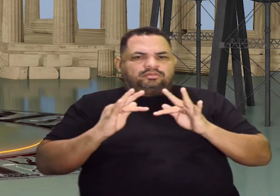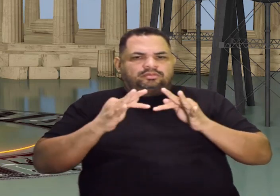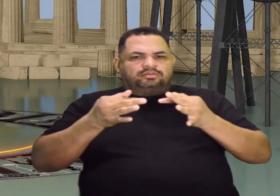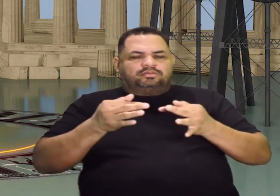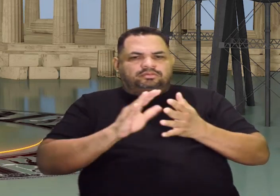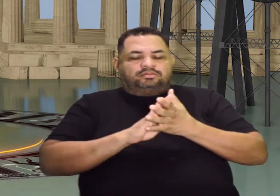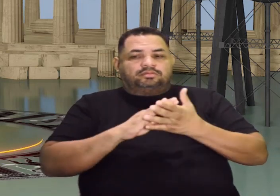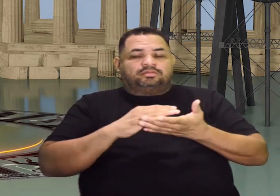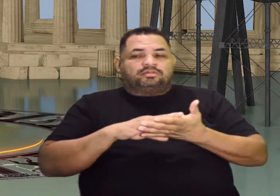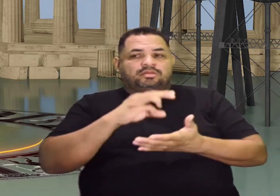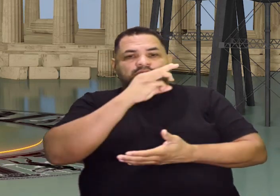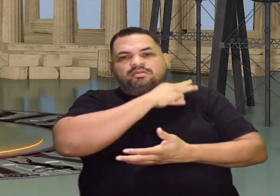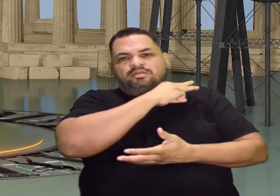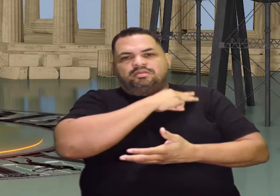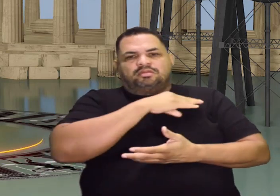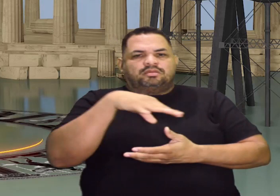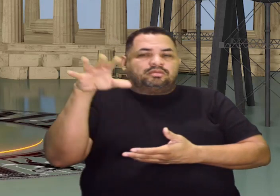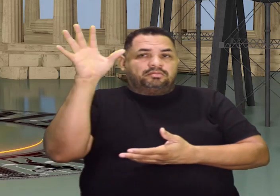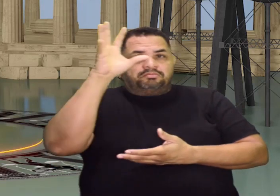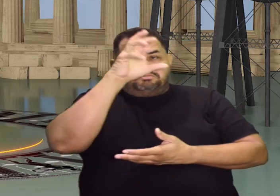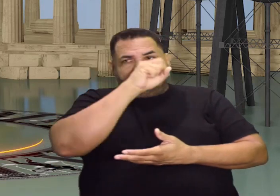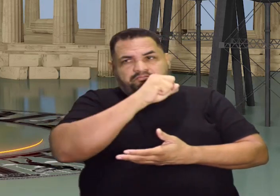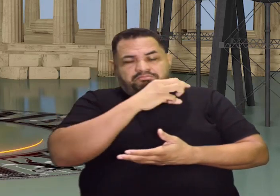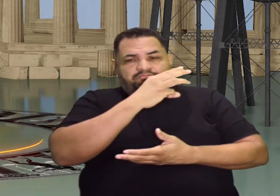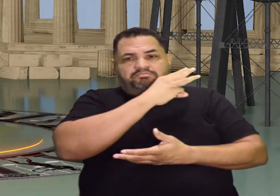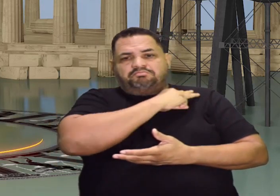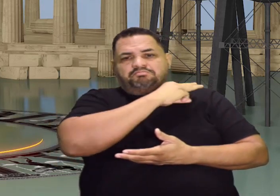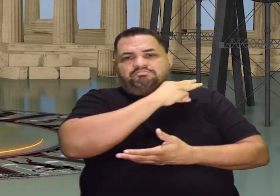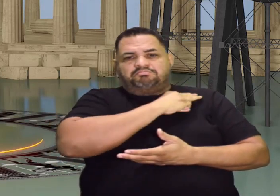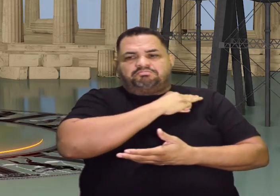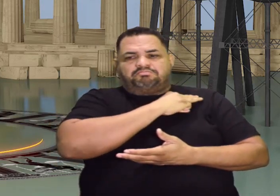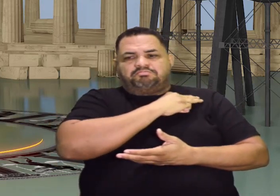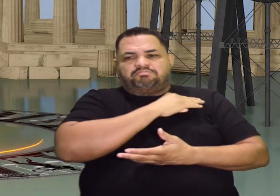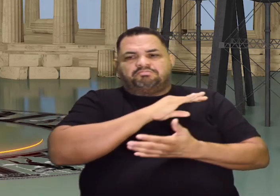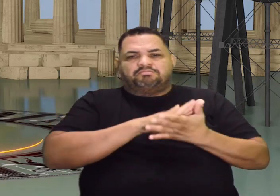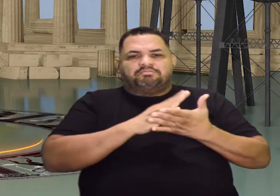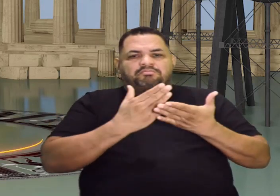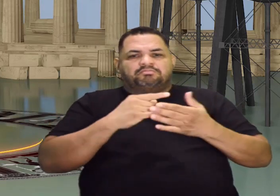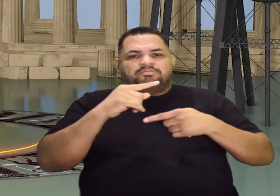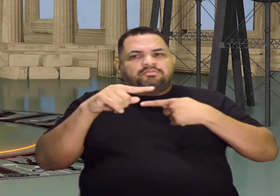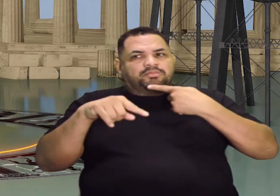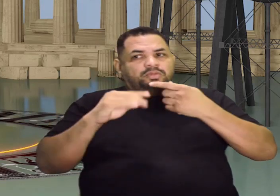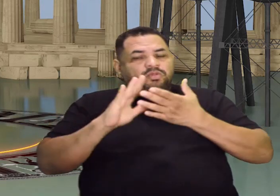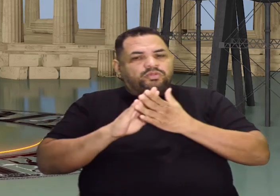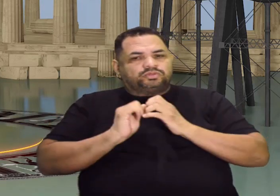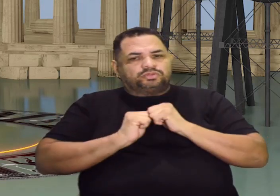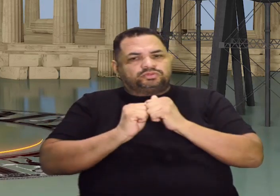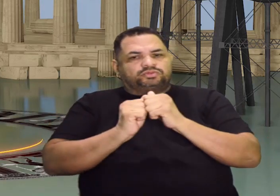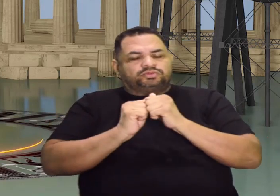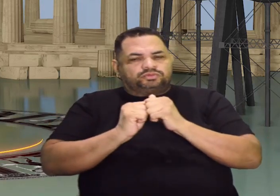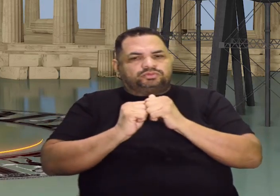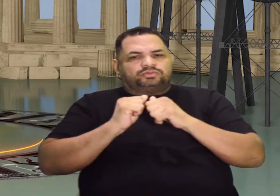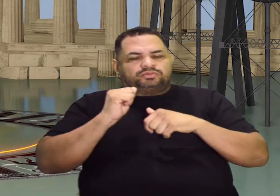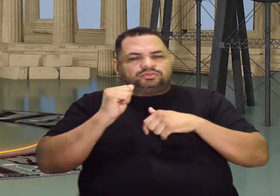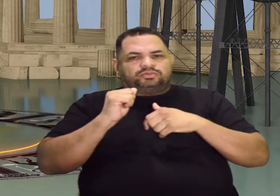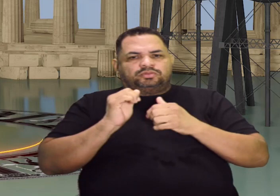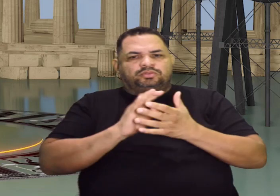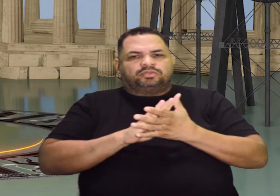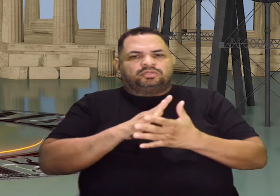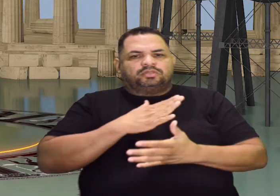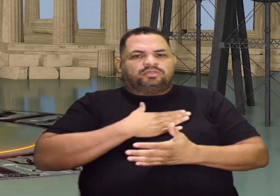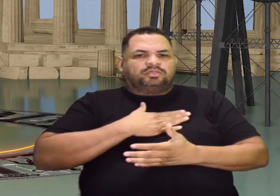vão ter, olha só, aprendi tantas coisas nesse terceiro ano. Vocês vão levar para vocês, ó, tá aqui